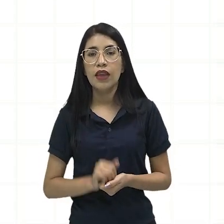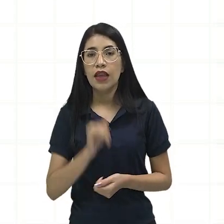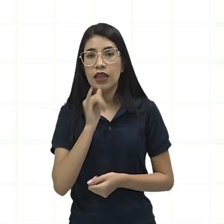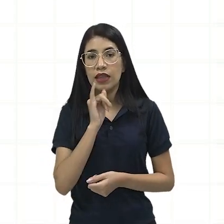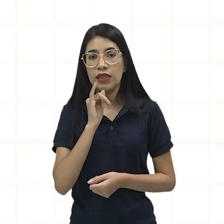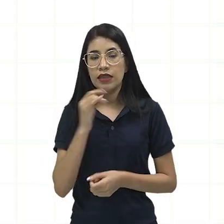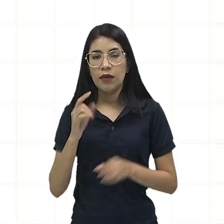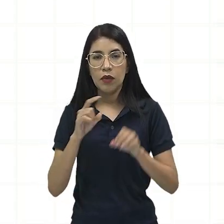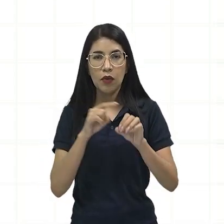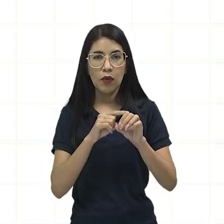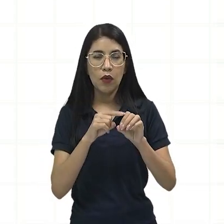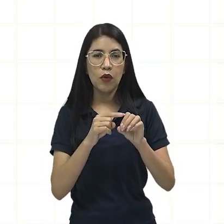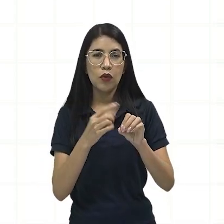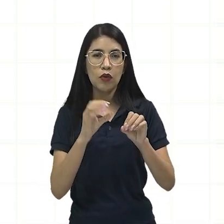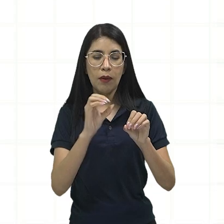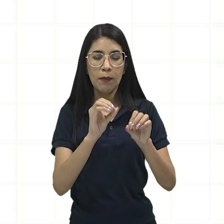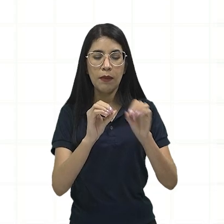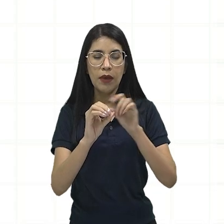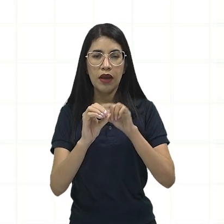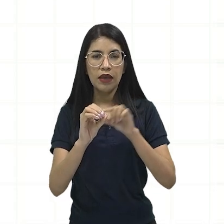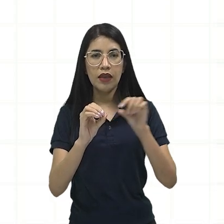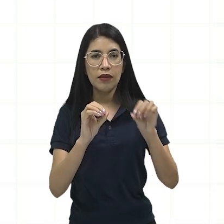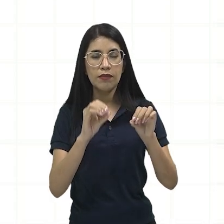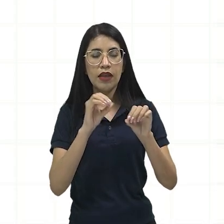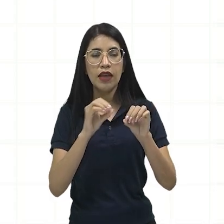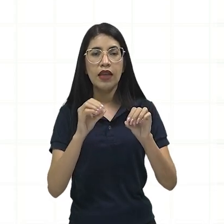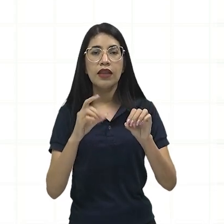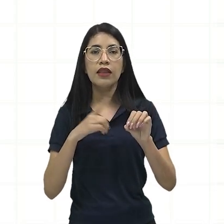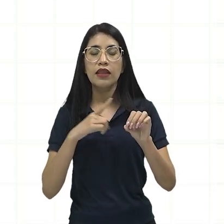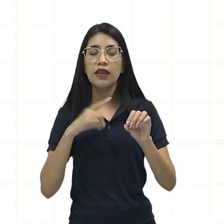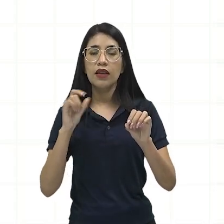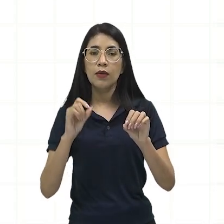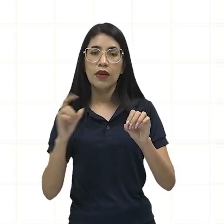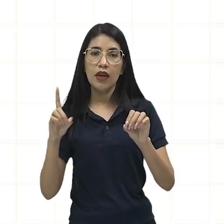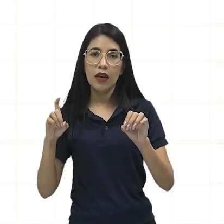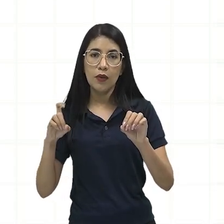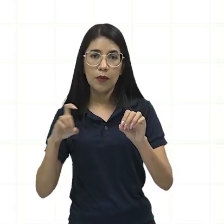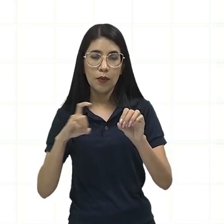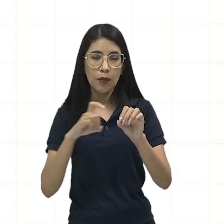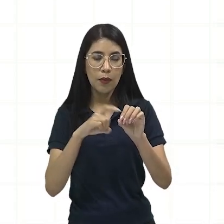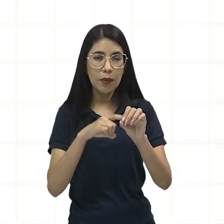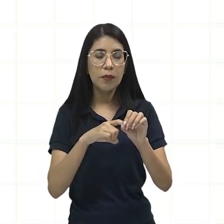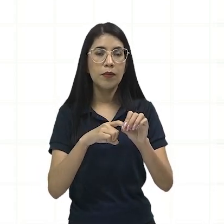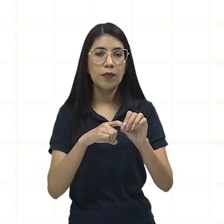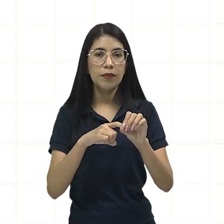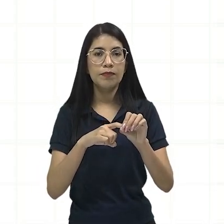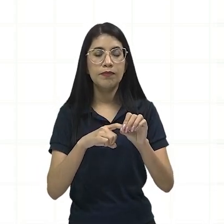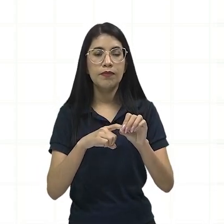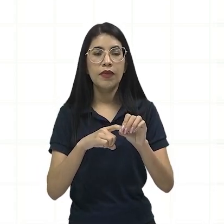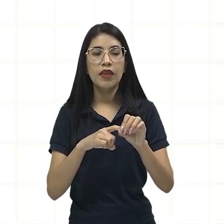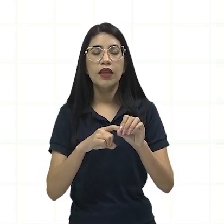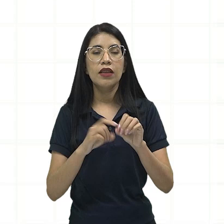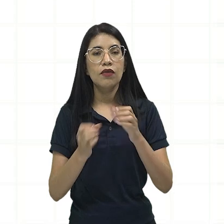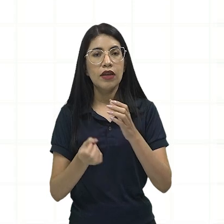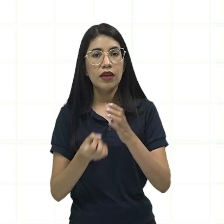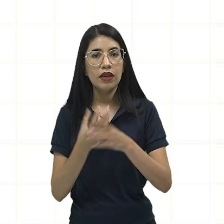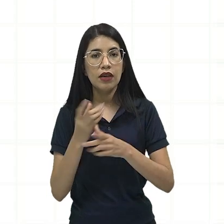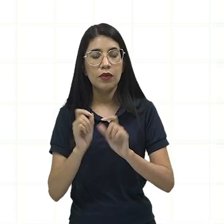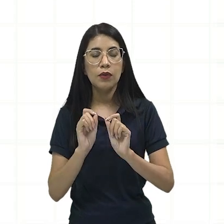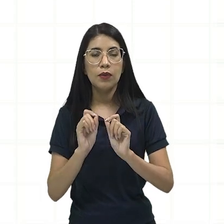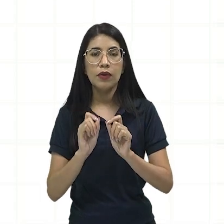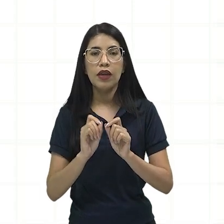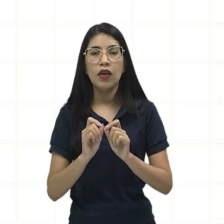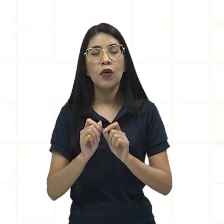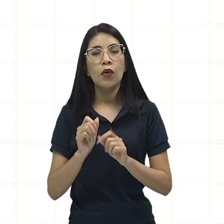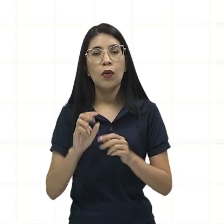aí, cada ovócito ele vai ser fecundado por um espermatozoide, gerando um indivíduo com